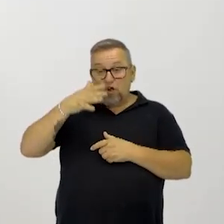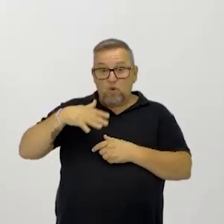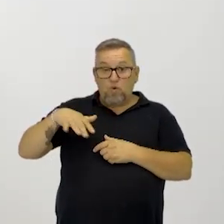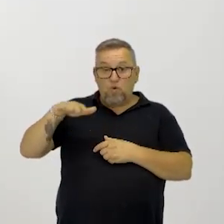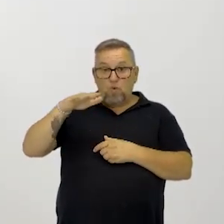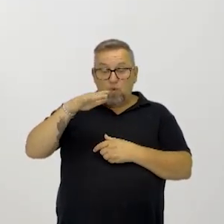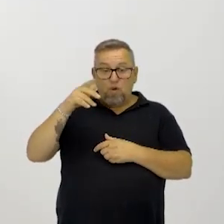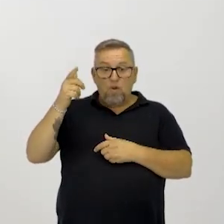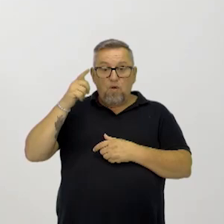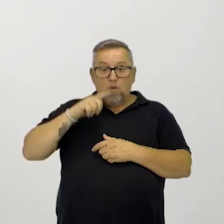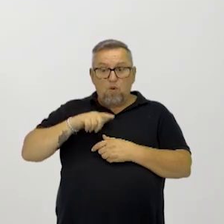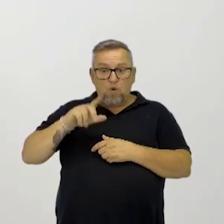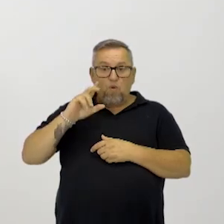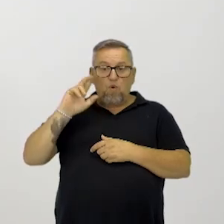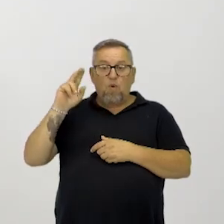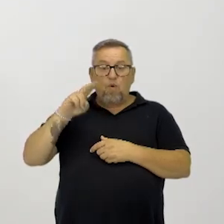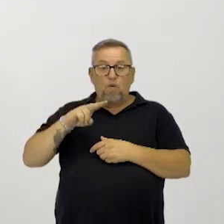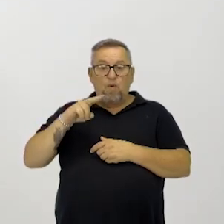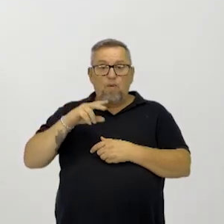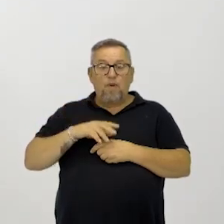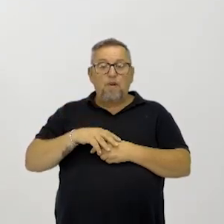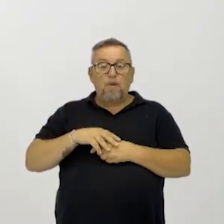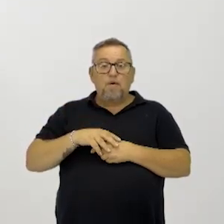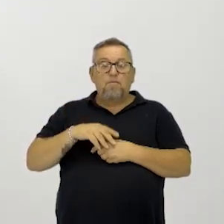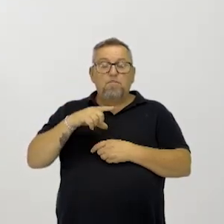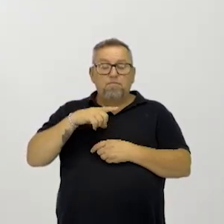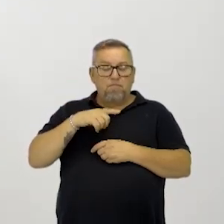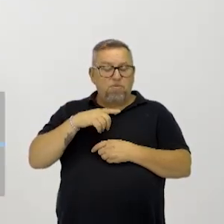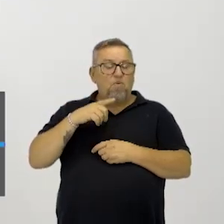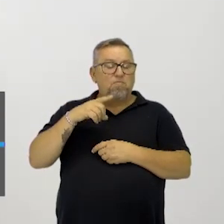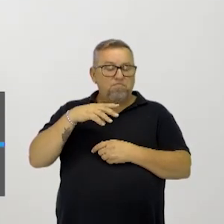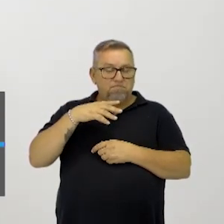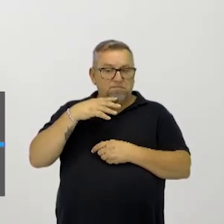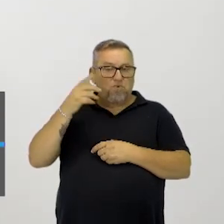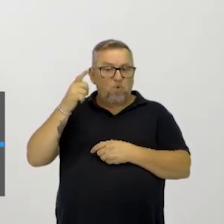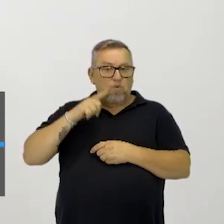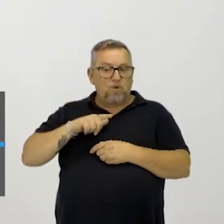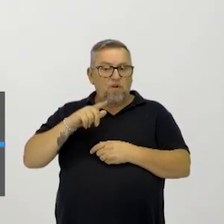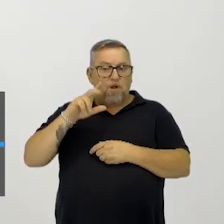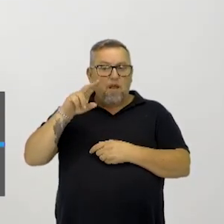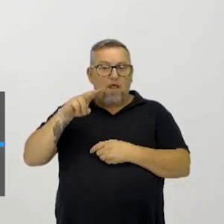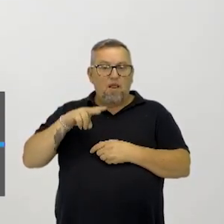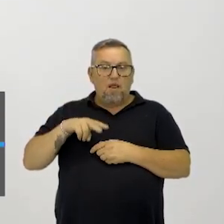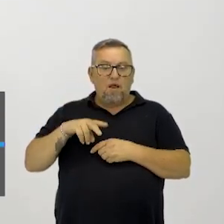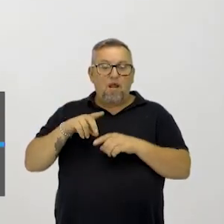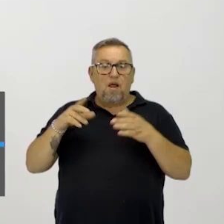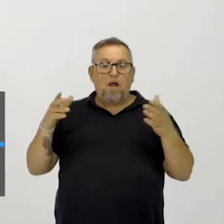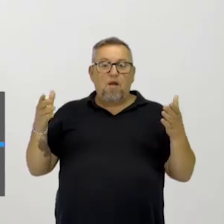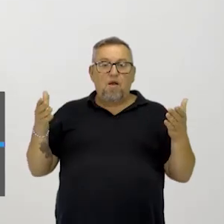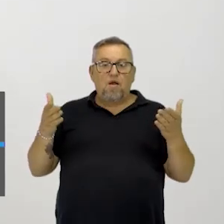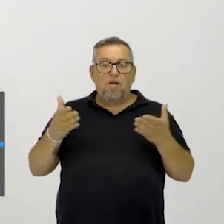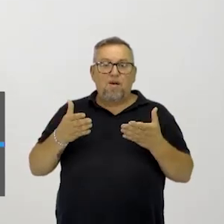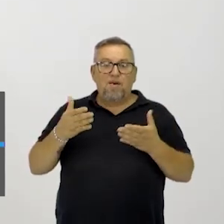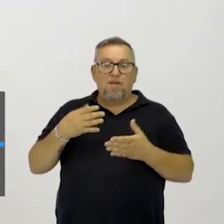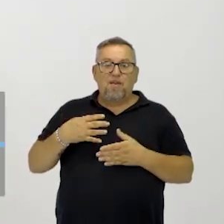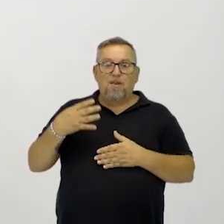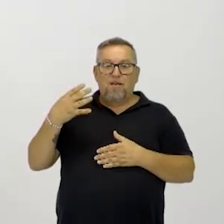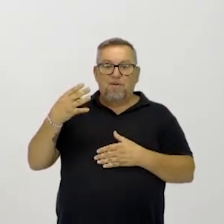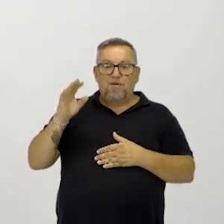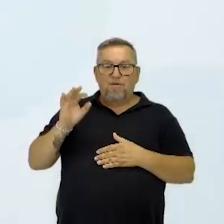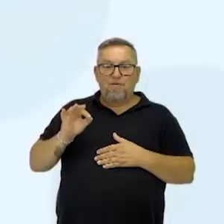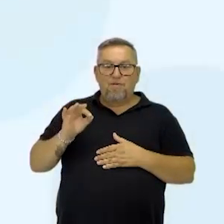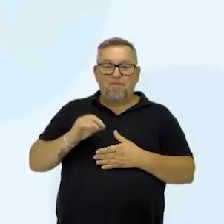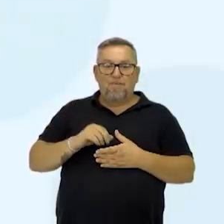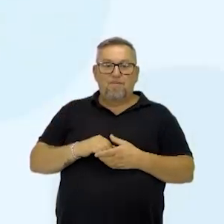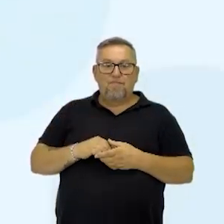geral, essas ilustrações são bem-vindas no nosso artigo, tudo bem? Agora sim, acredito que a quarta entra